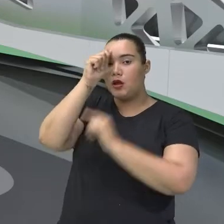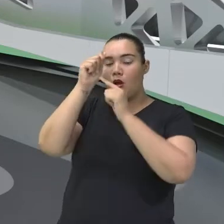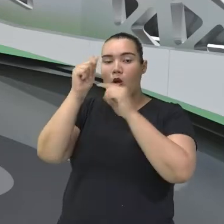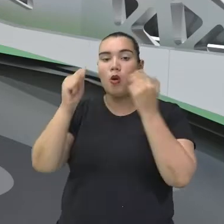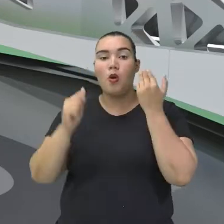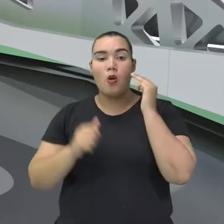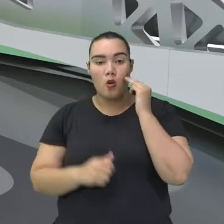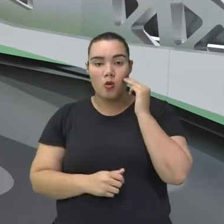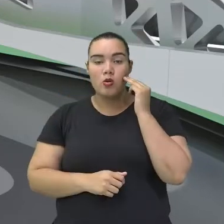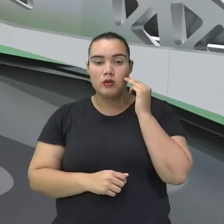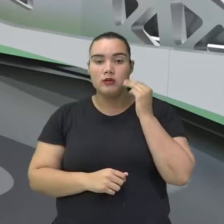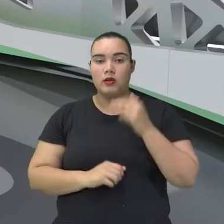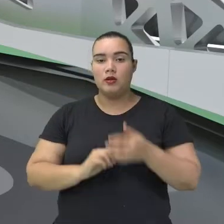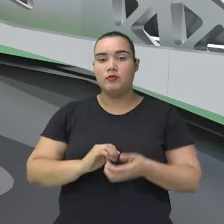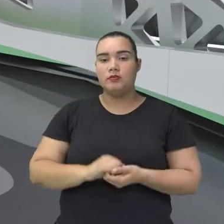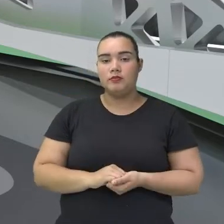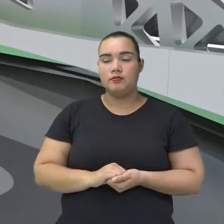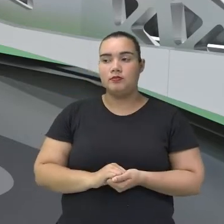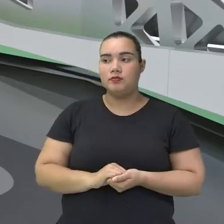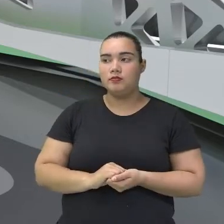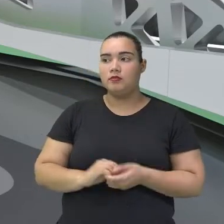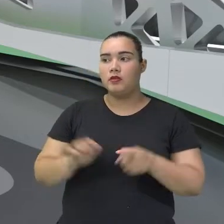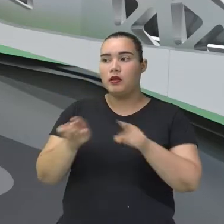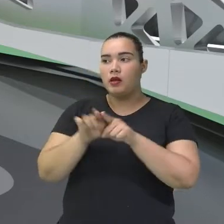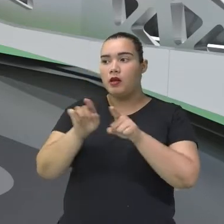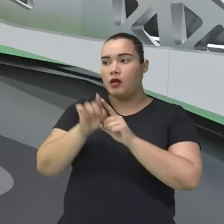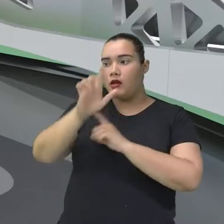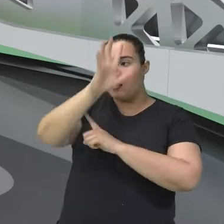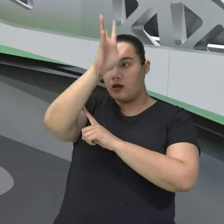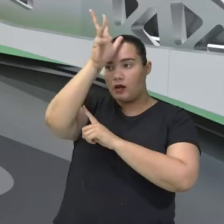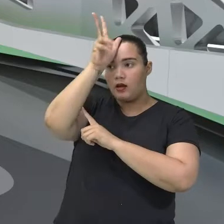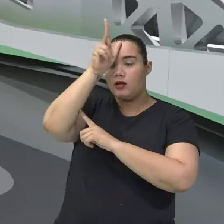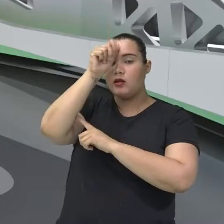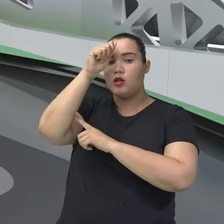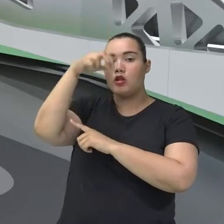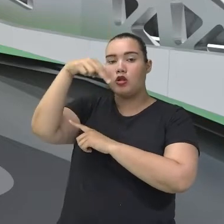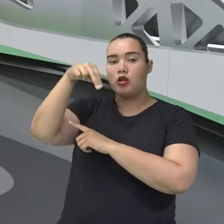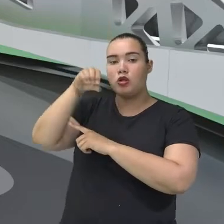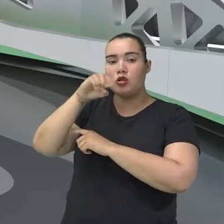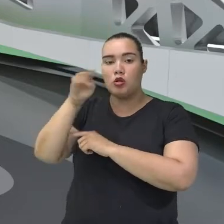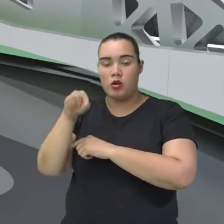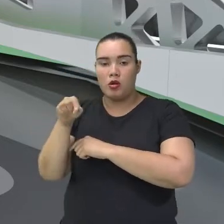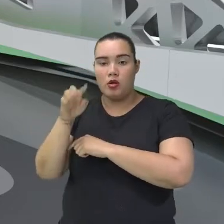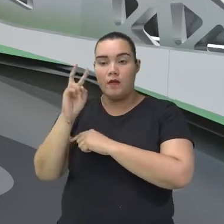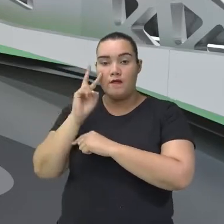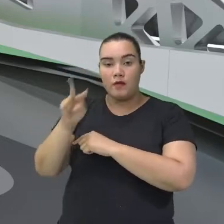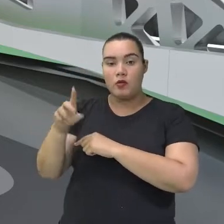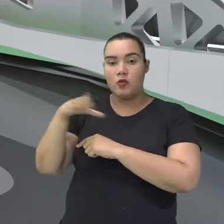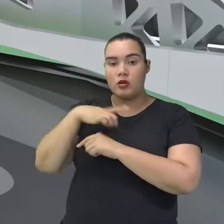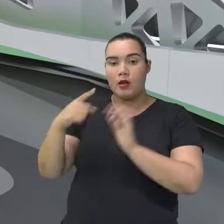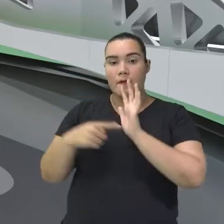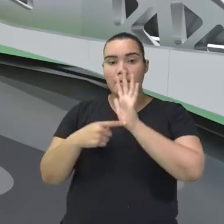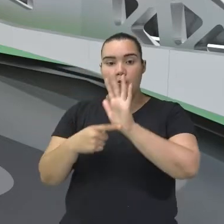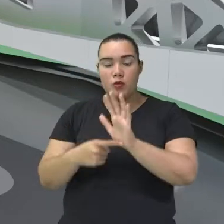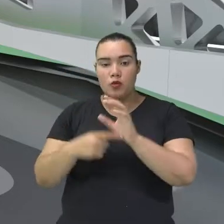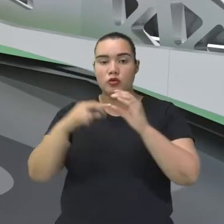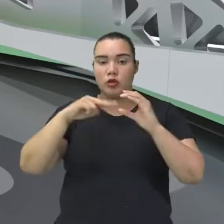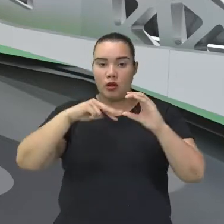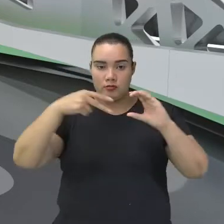cabeça. A crista nós. E reparem o genótipo que está sendo mostrado para